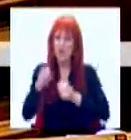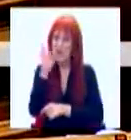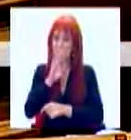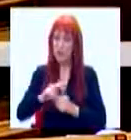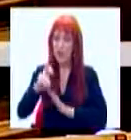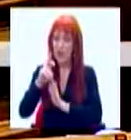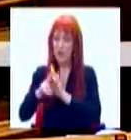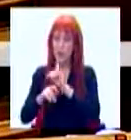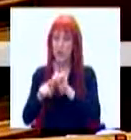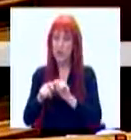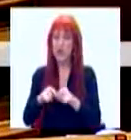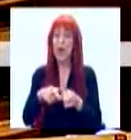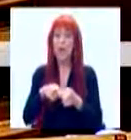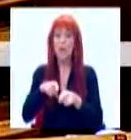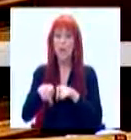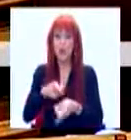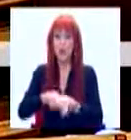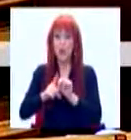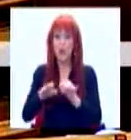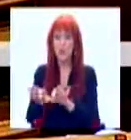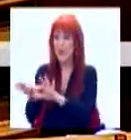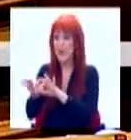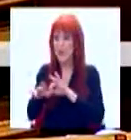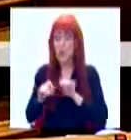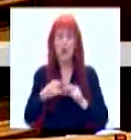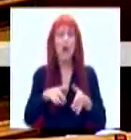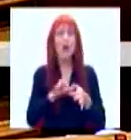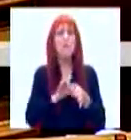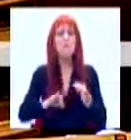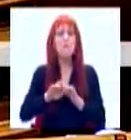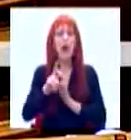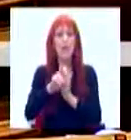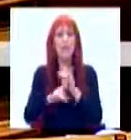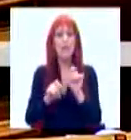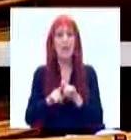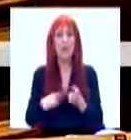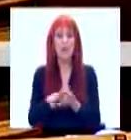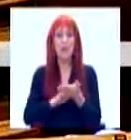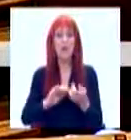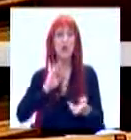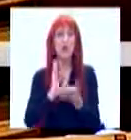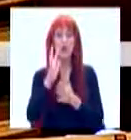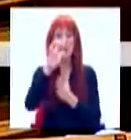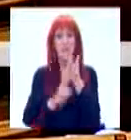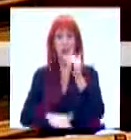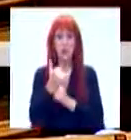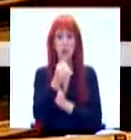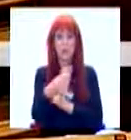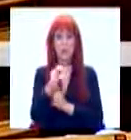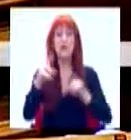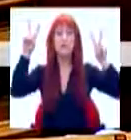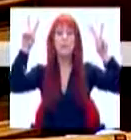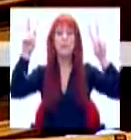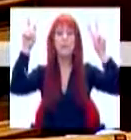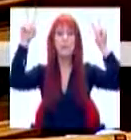regras da Política Comum das Pescas, como sublinha justamente o seu regulamento base, o último da versão de 2013, e que passo a